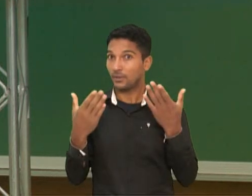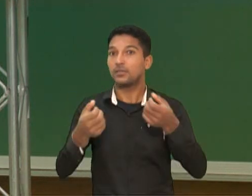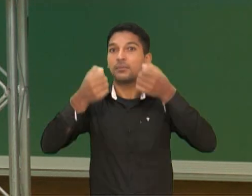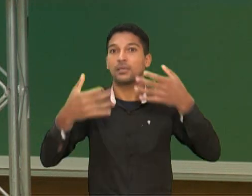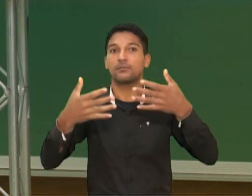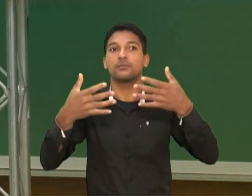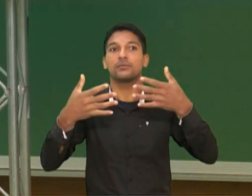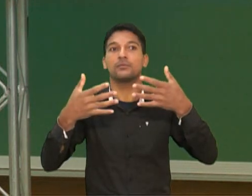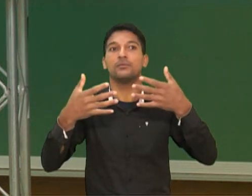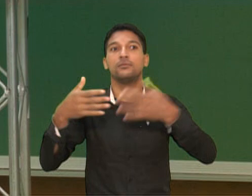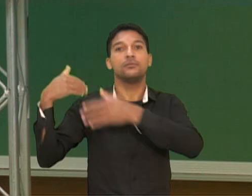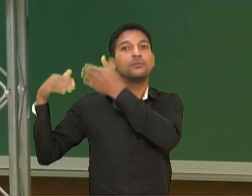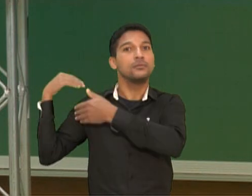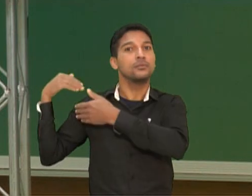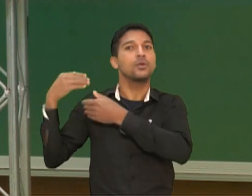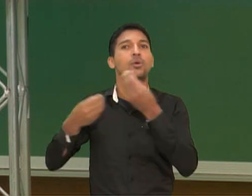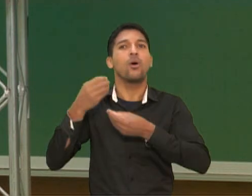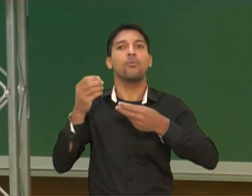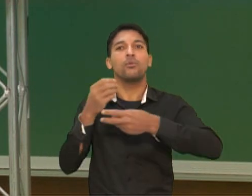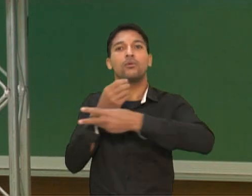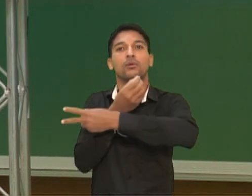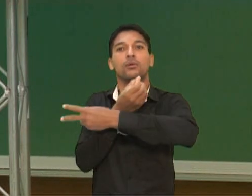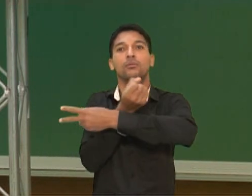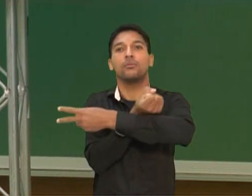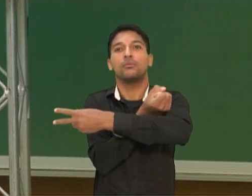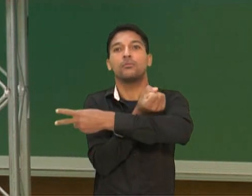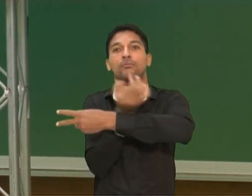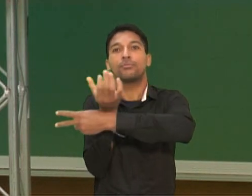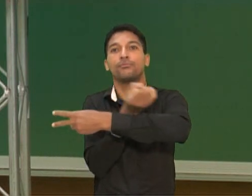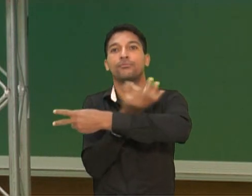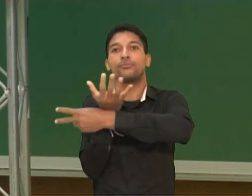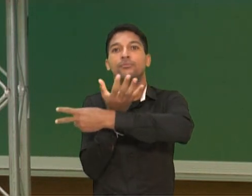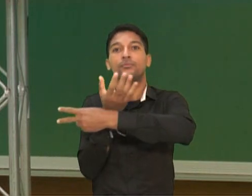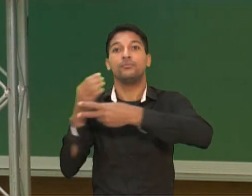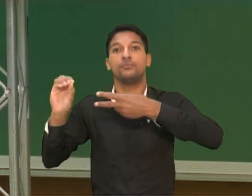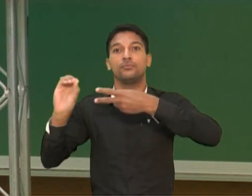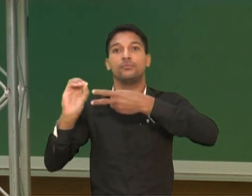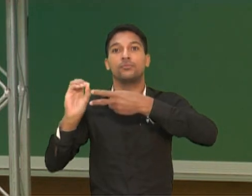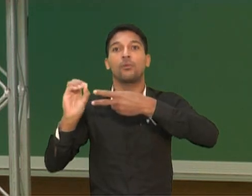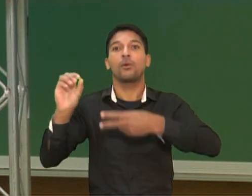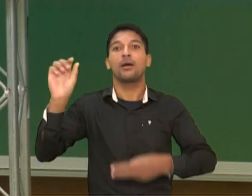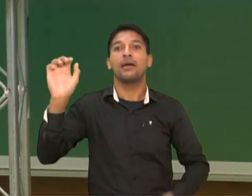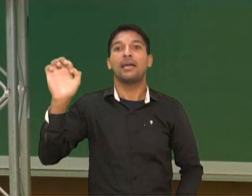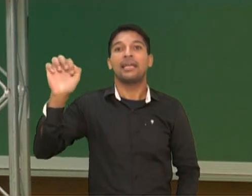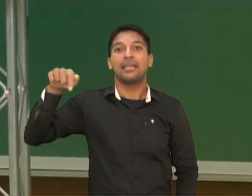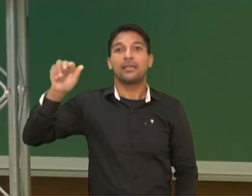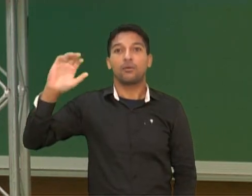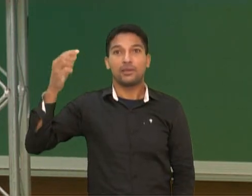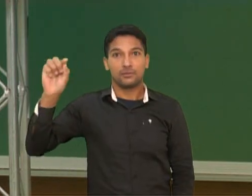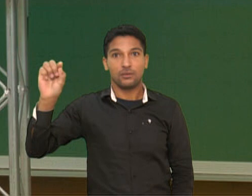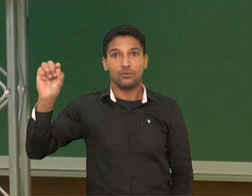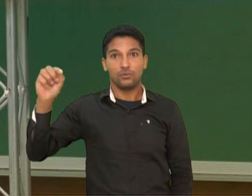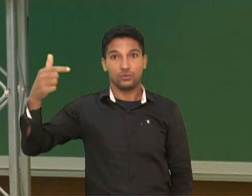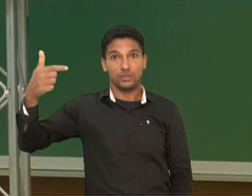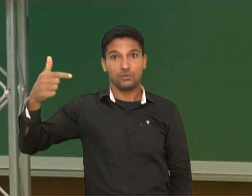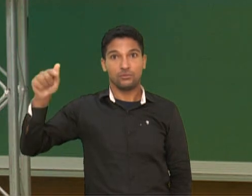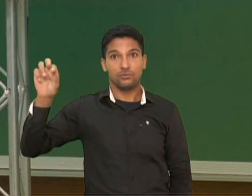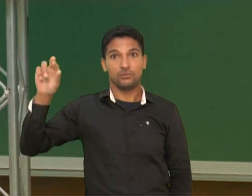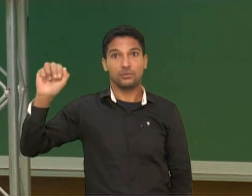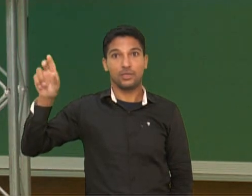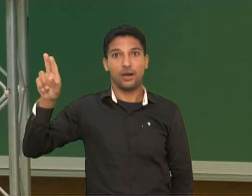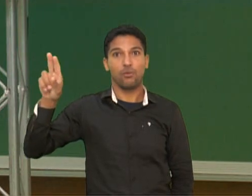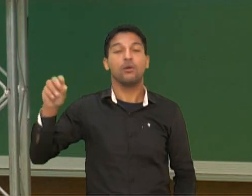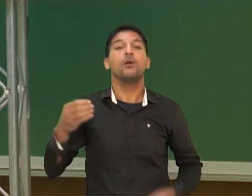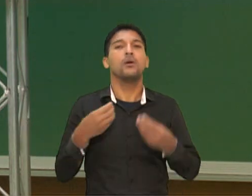né, da resolução de equação de segundo grau. Então, vamos continuar, sim, no uso da unidade imaginária, relembrando que